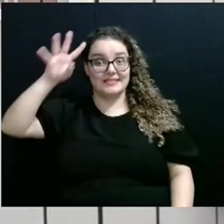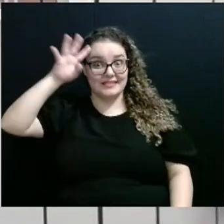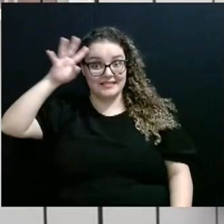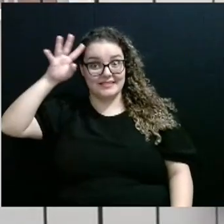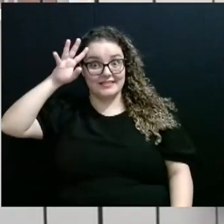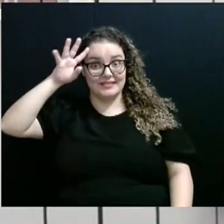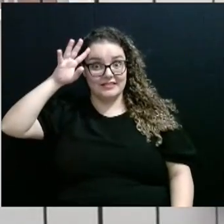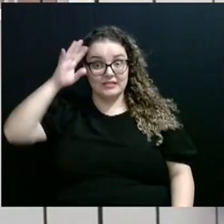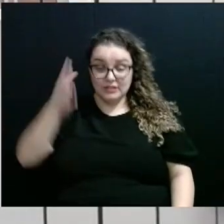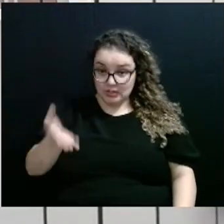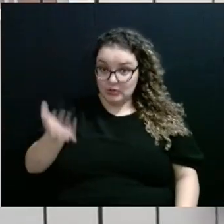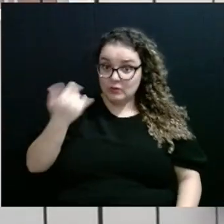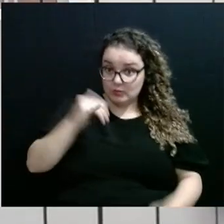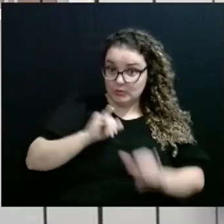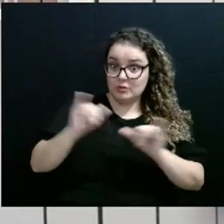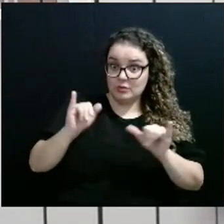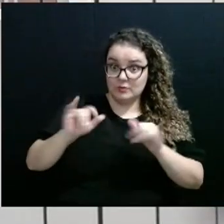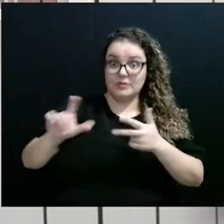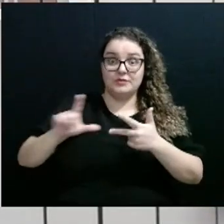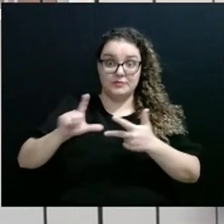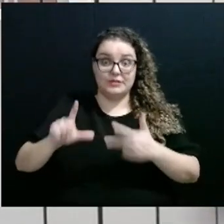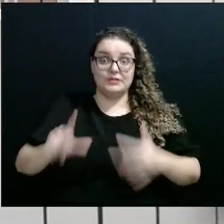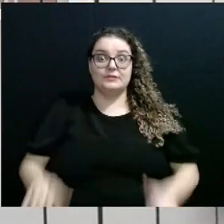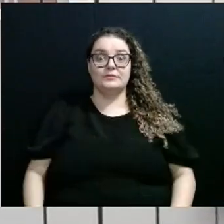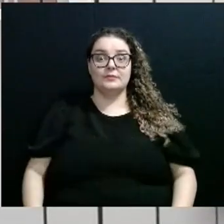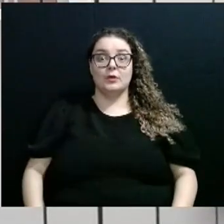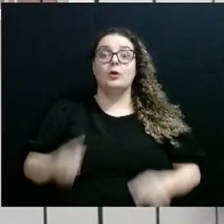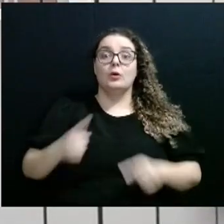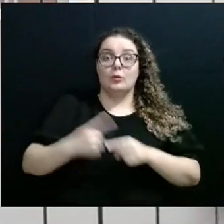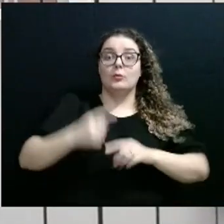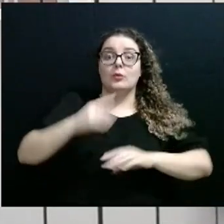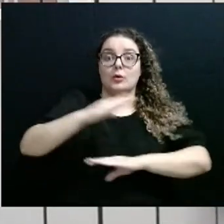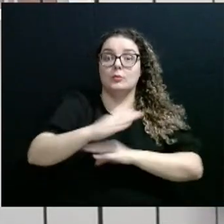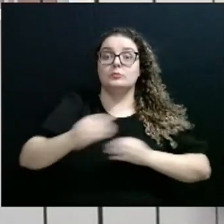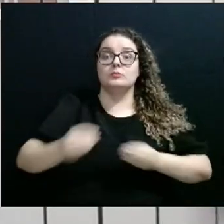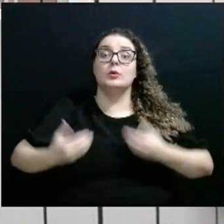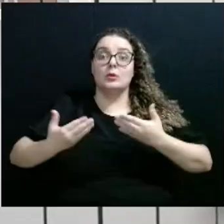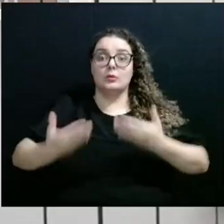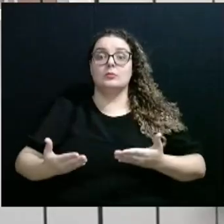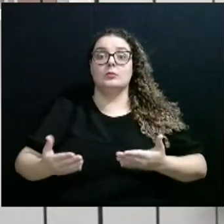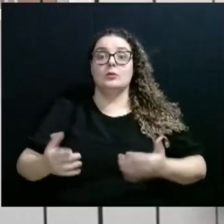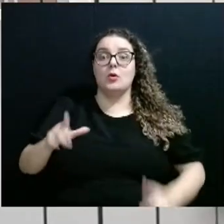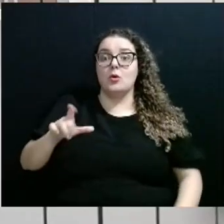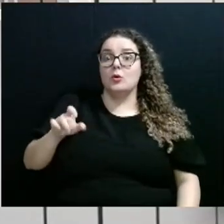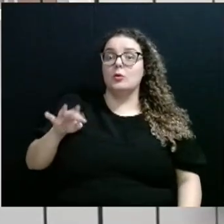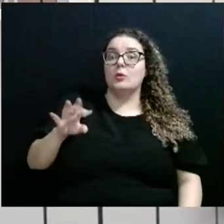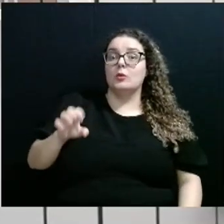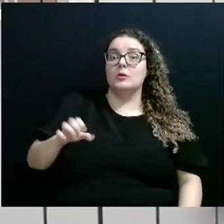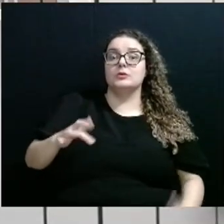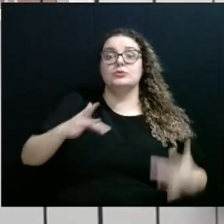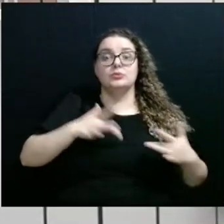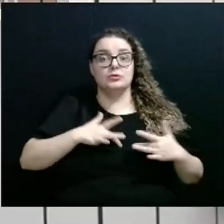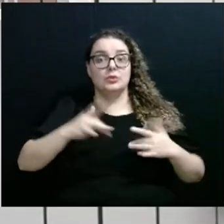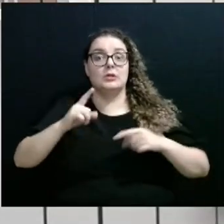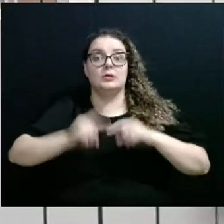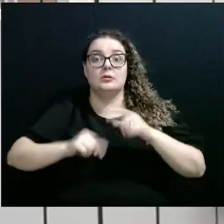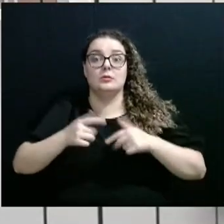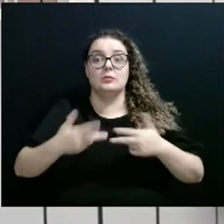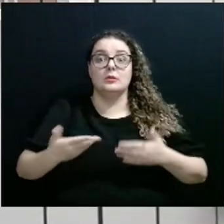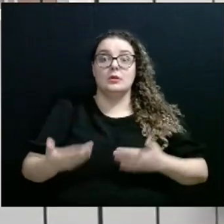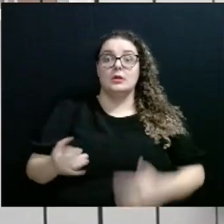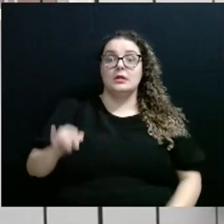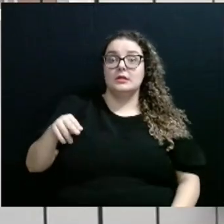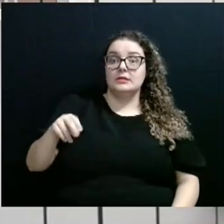as notícias do Legislativo, porque a Câmara entregou um lote de doação de materiais inservíveis ao